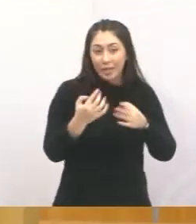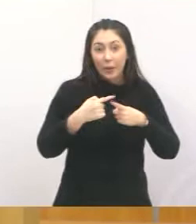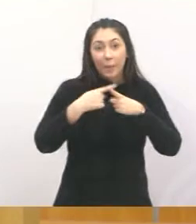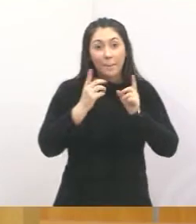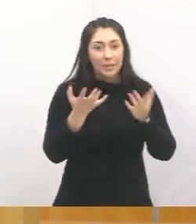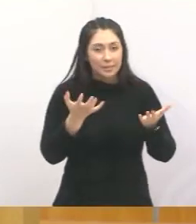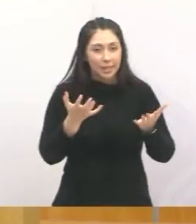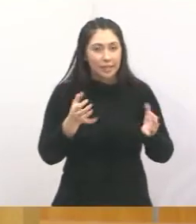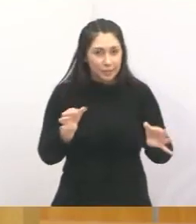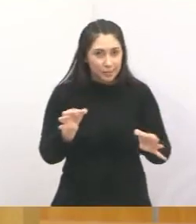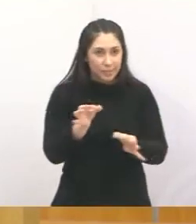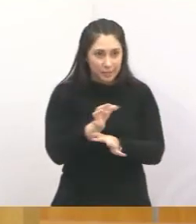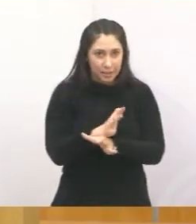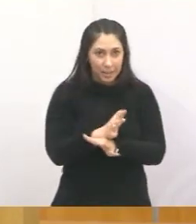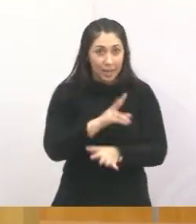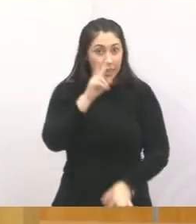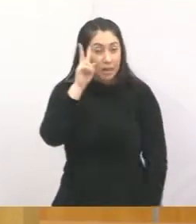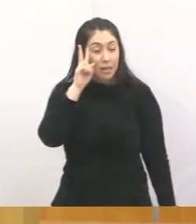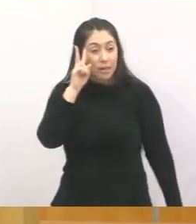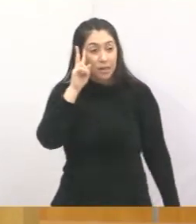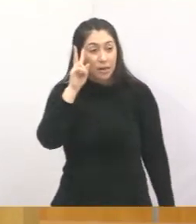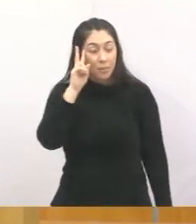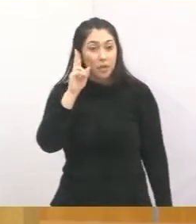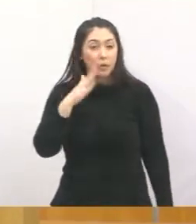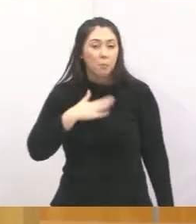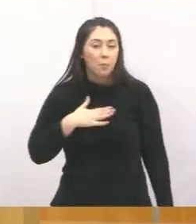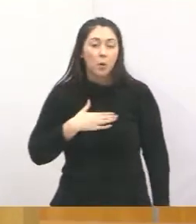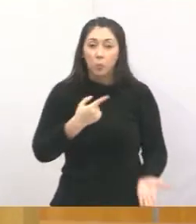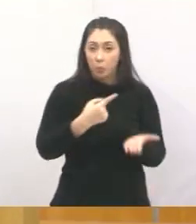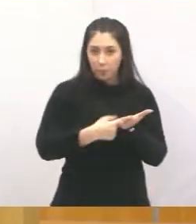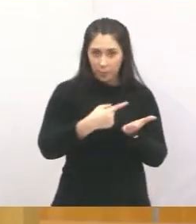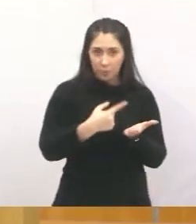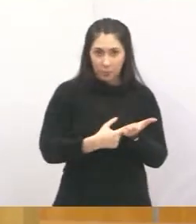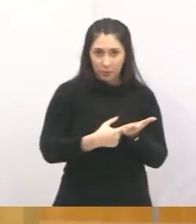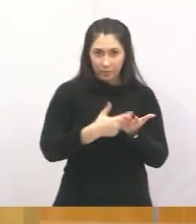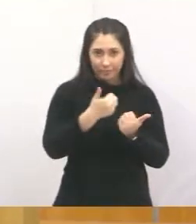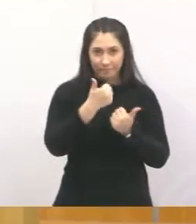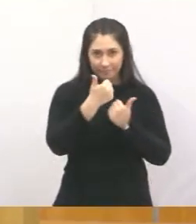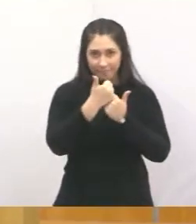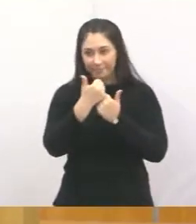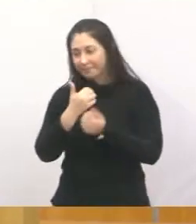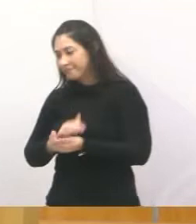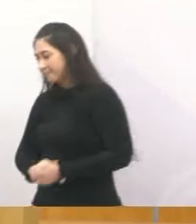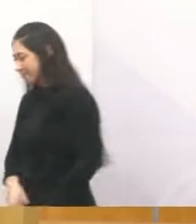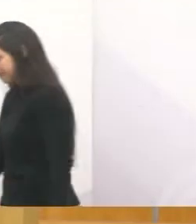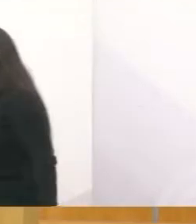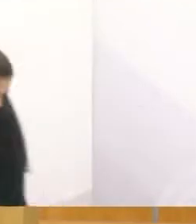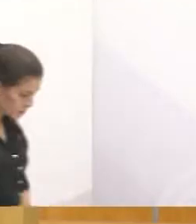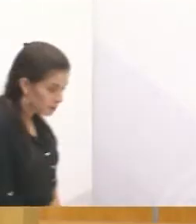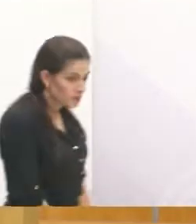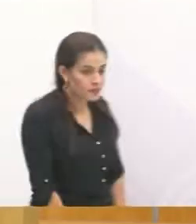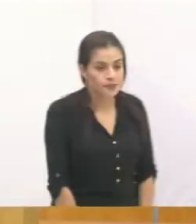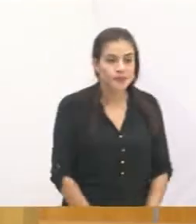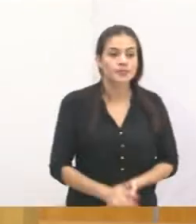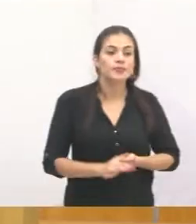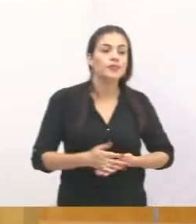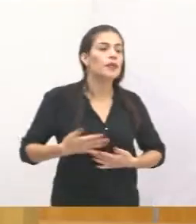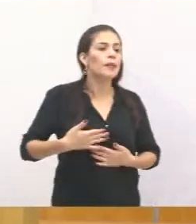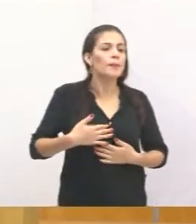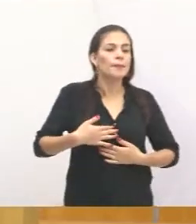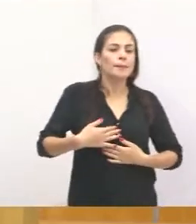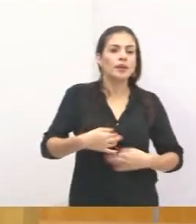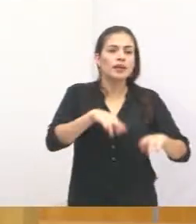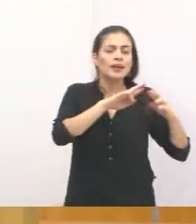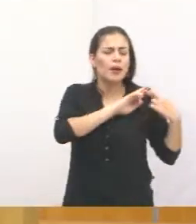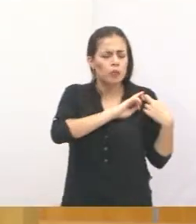quero finalizar lembrando do meu compromisso, da minha responsabilidade, quando saí